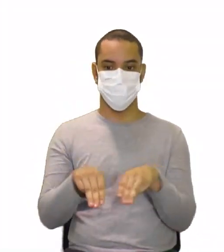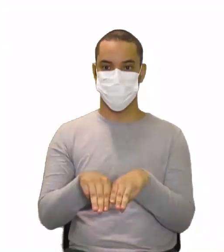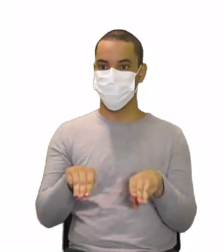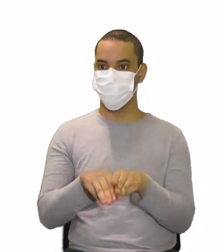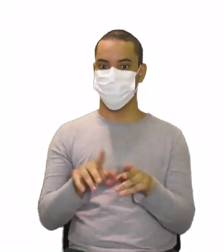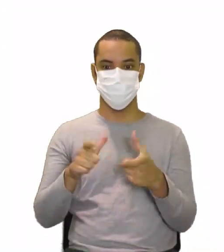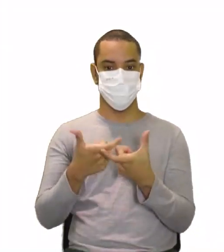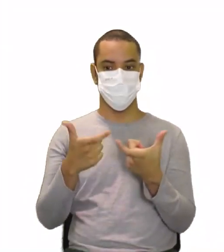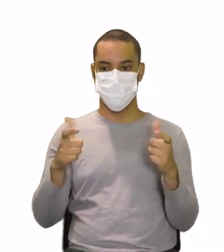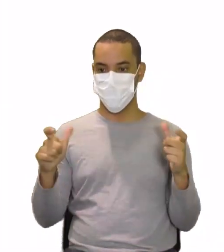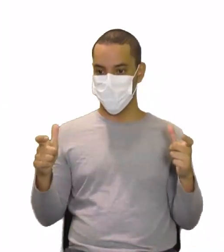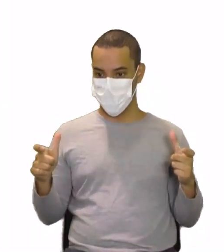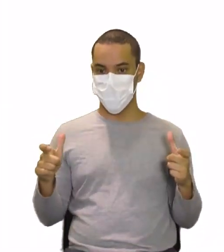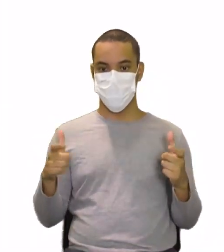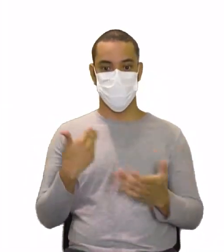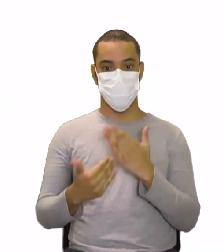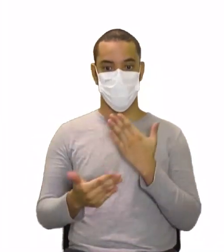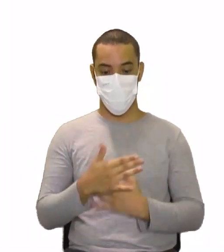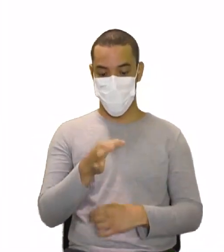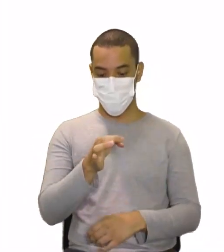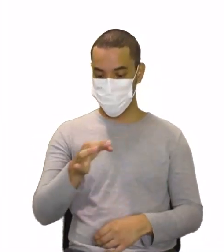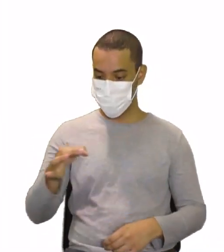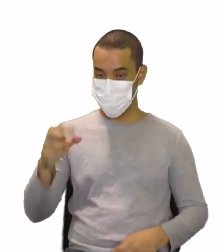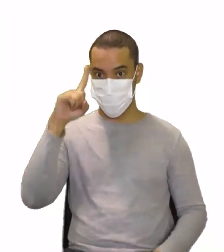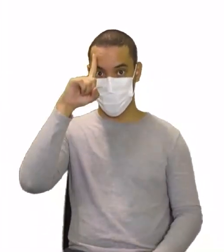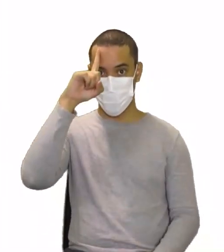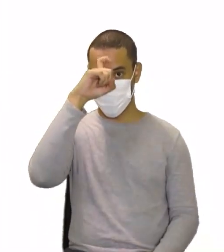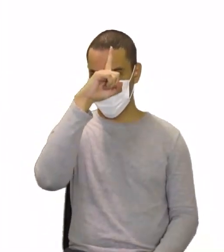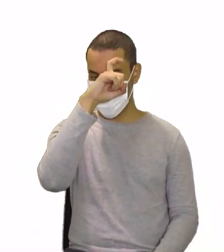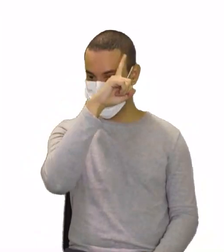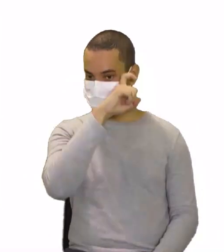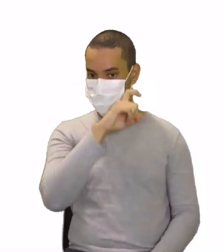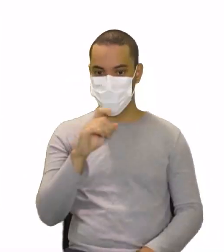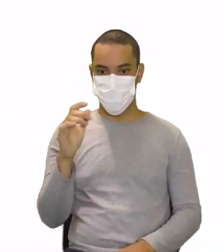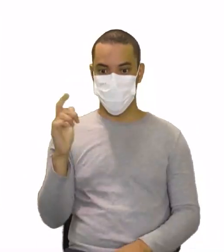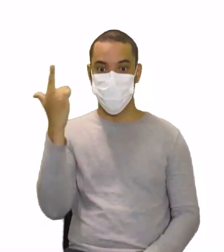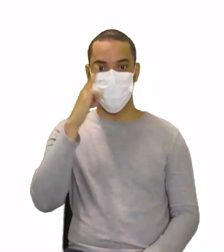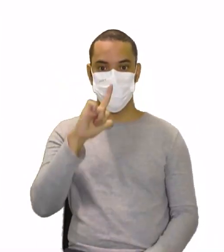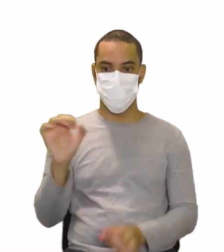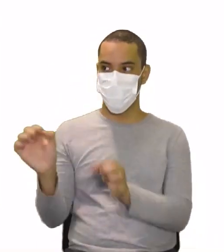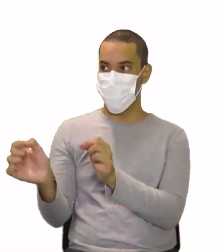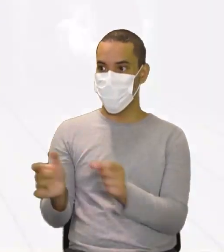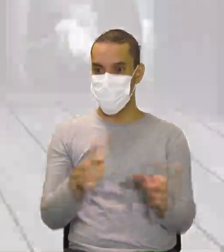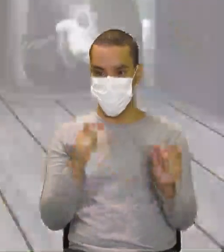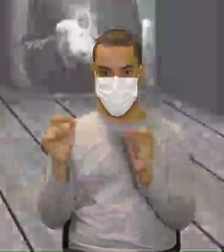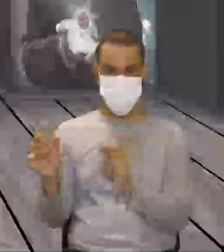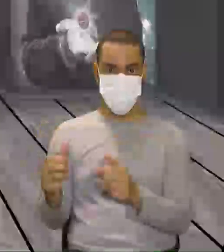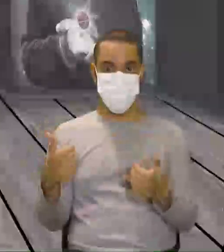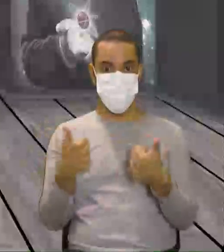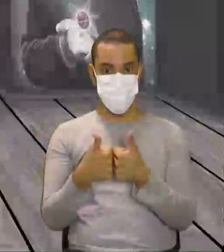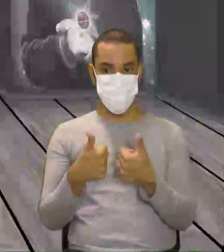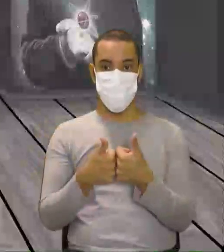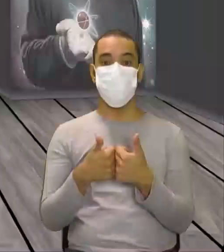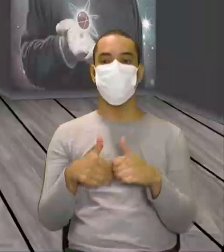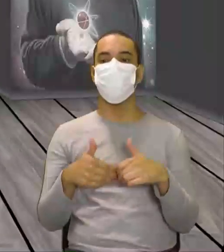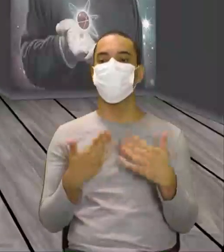muito grande. Até um pequenininho é difícil de você deslocar, tirar um de perto do outro. Então, pessoal, olha